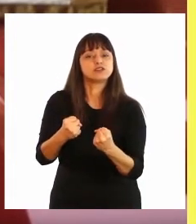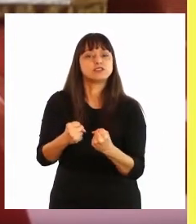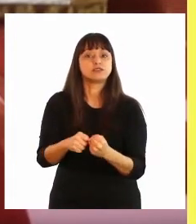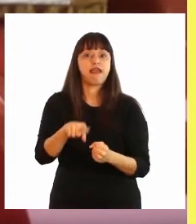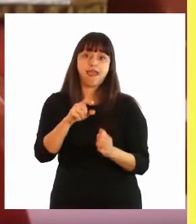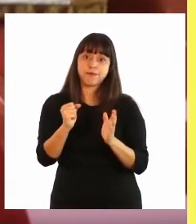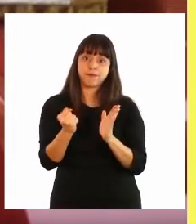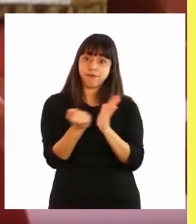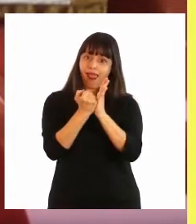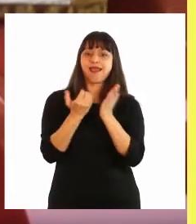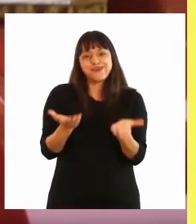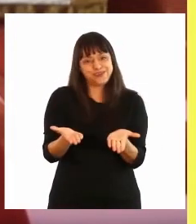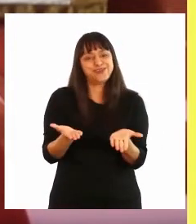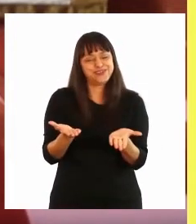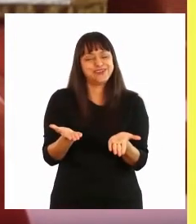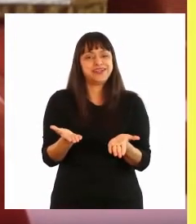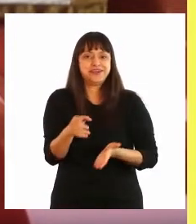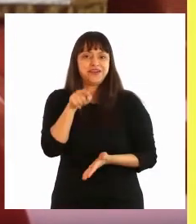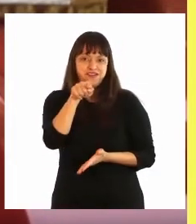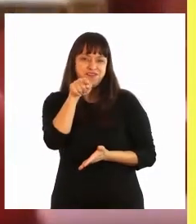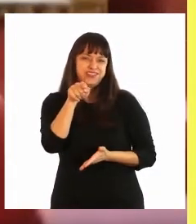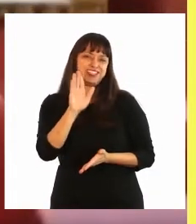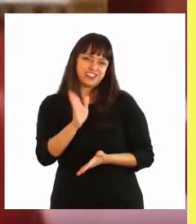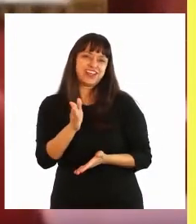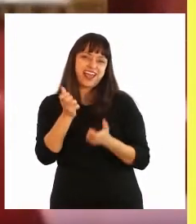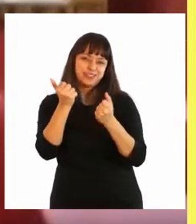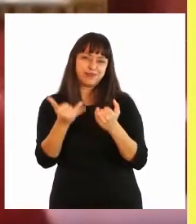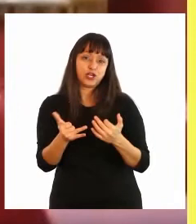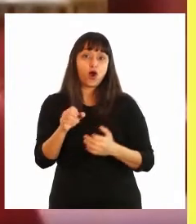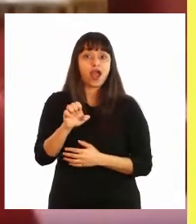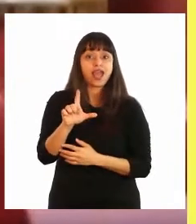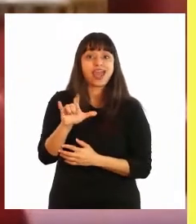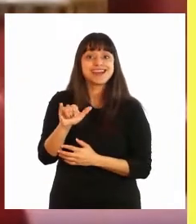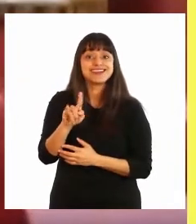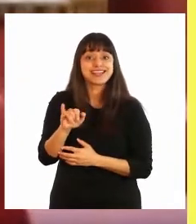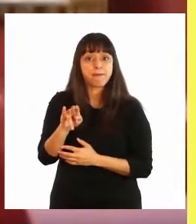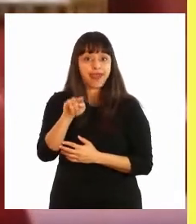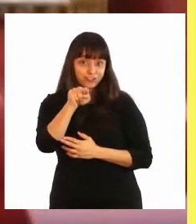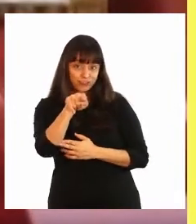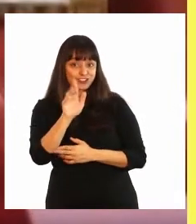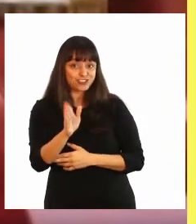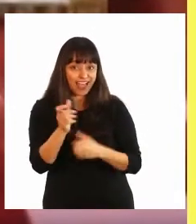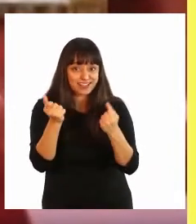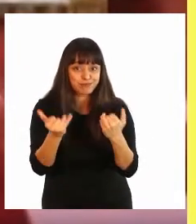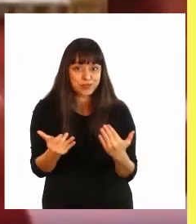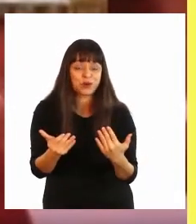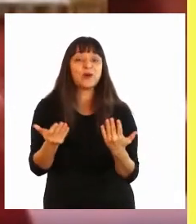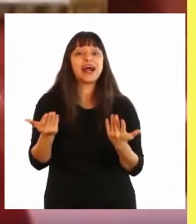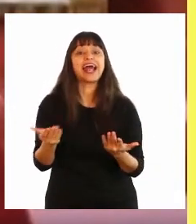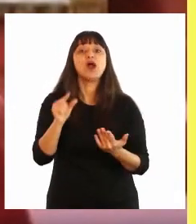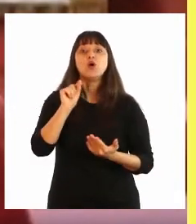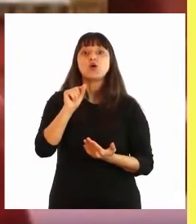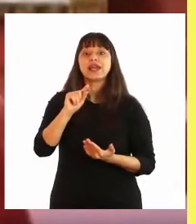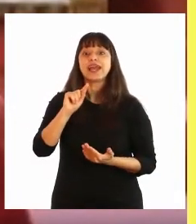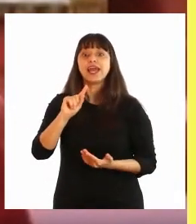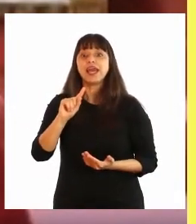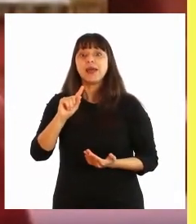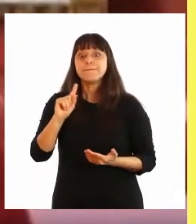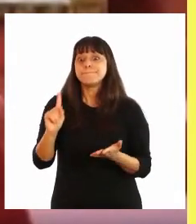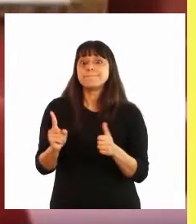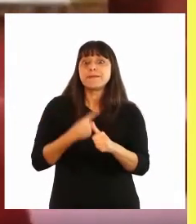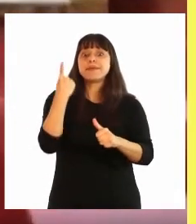você traz, né, do Bendegó sendo, digamos, um primeiro a legitimar a história dos meteoritos,